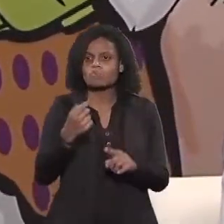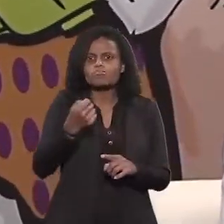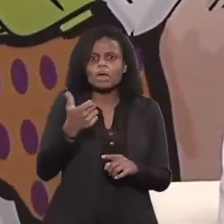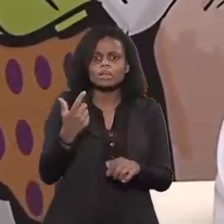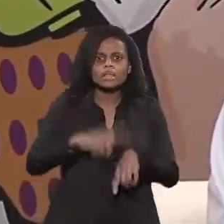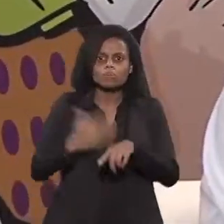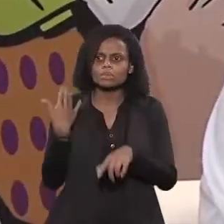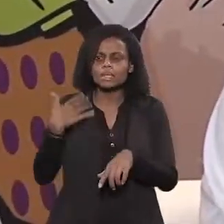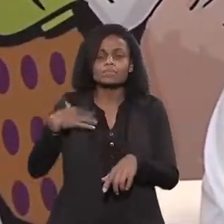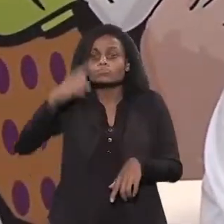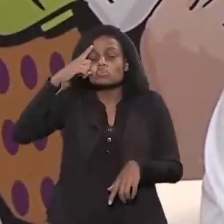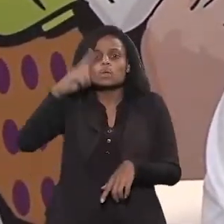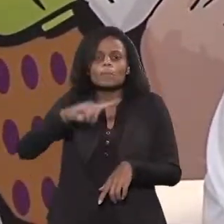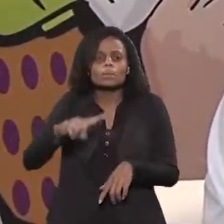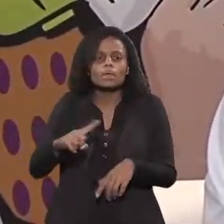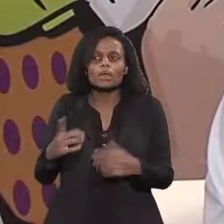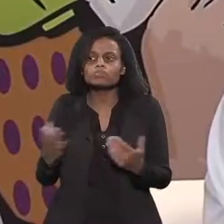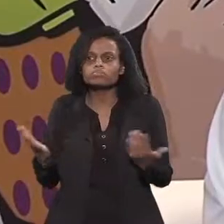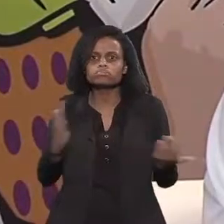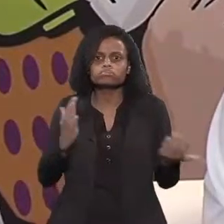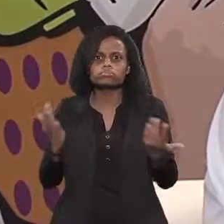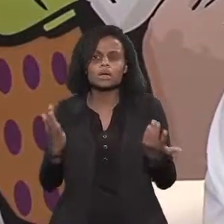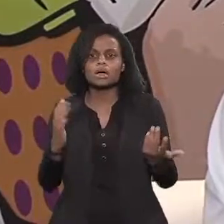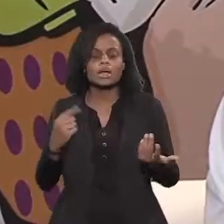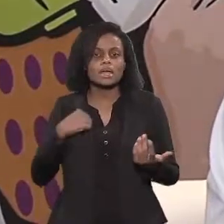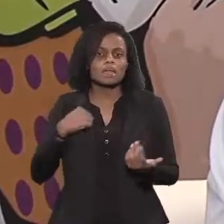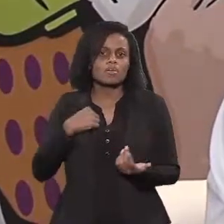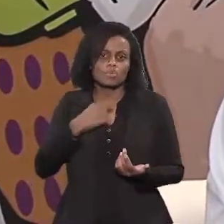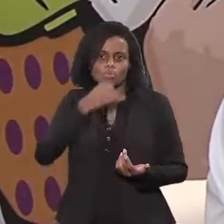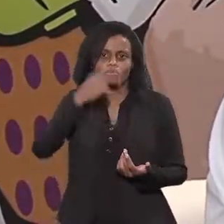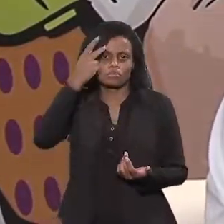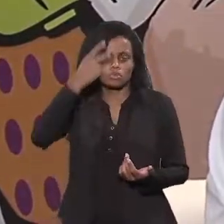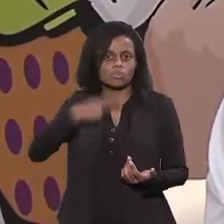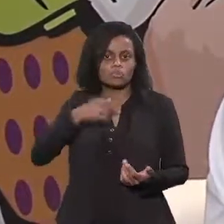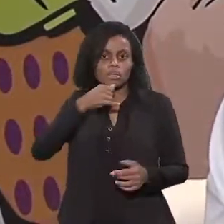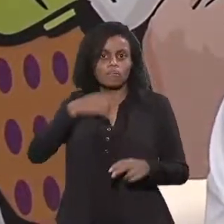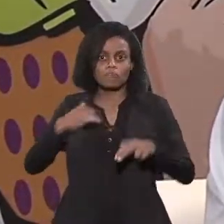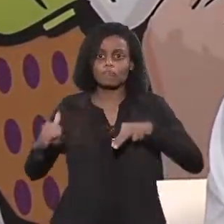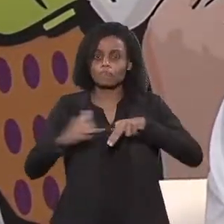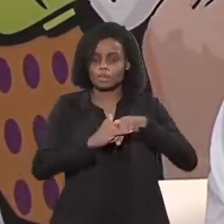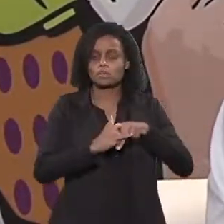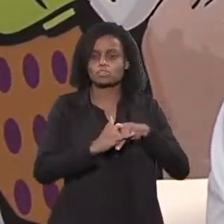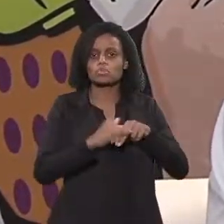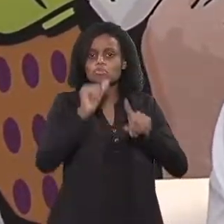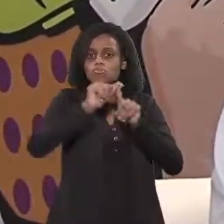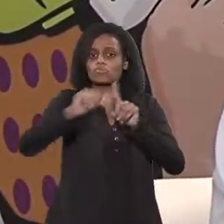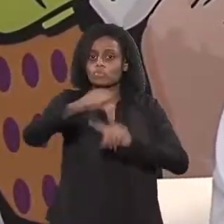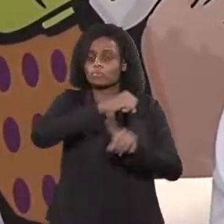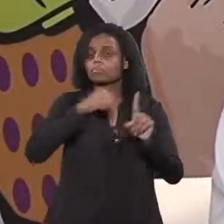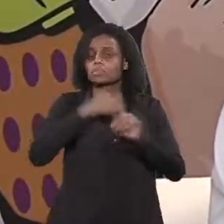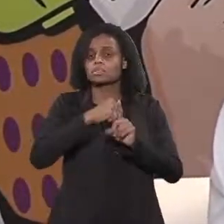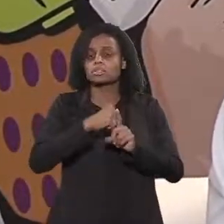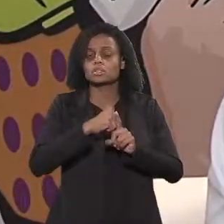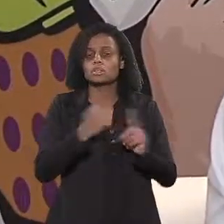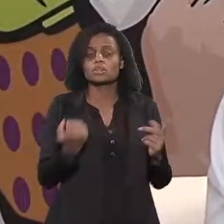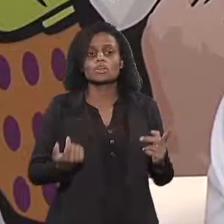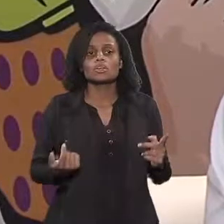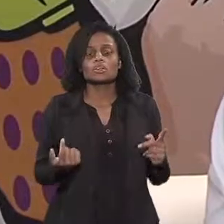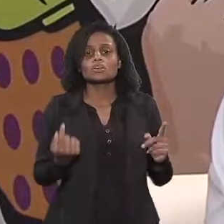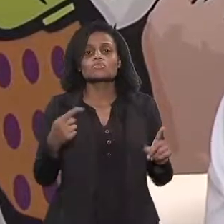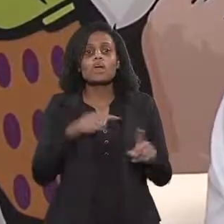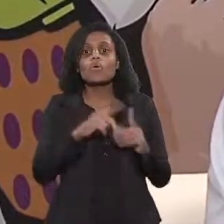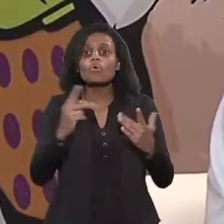até pouco tempo a gente não sabia muita coisa, né, do que aconteceu. Eu mesma tenho na minha família vítimas de